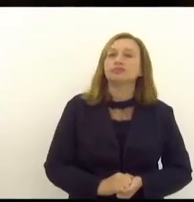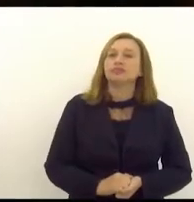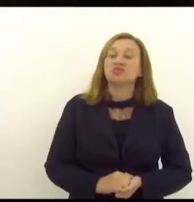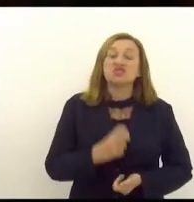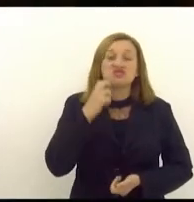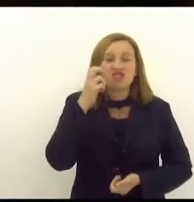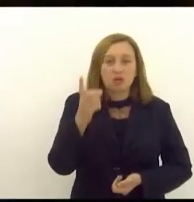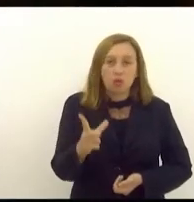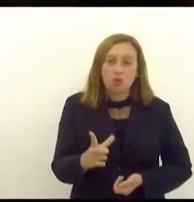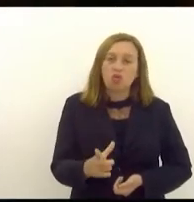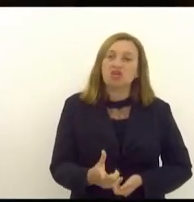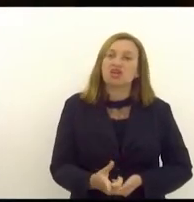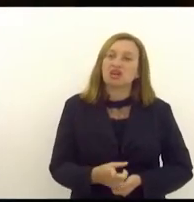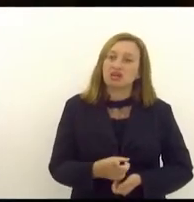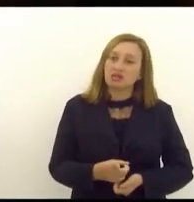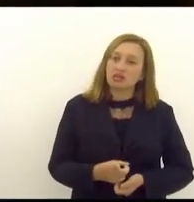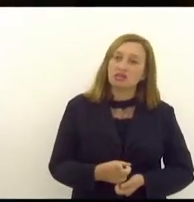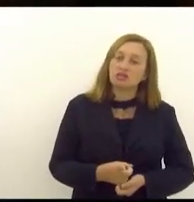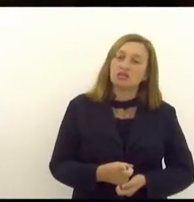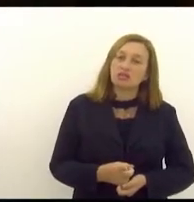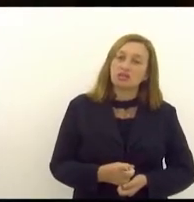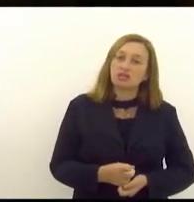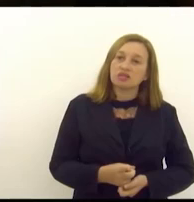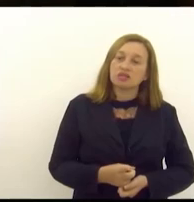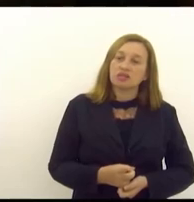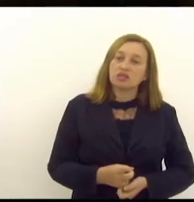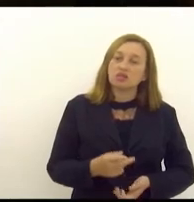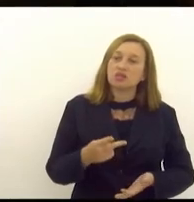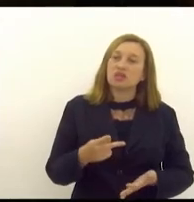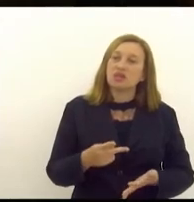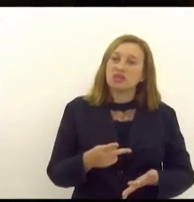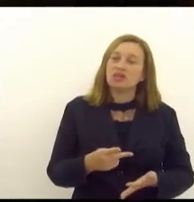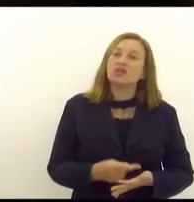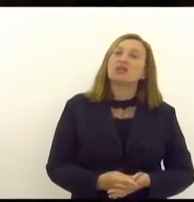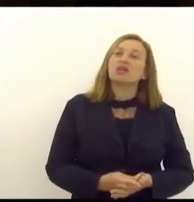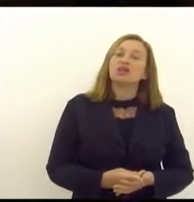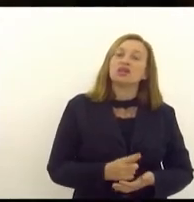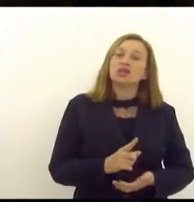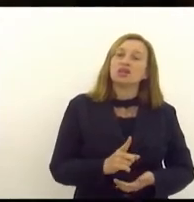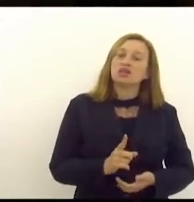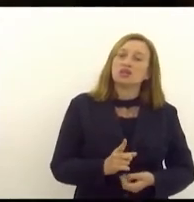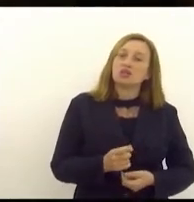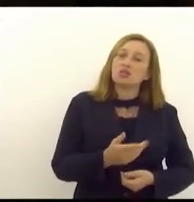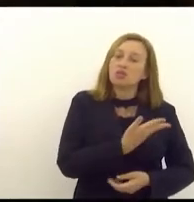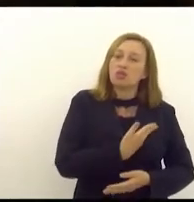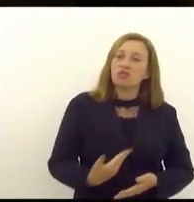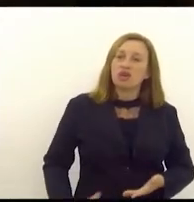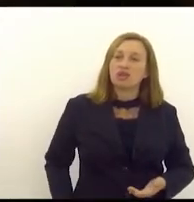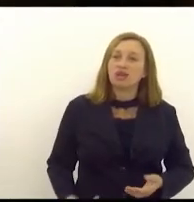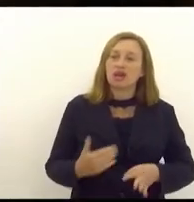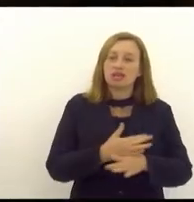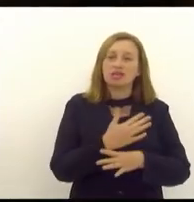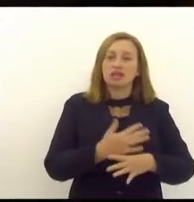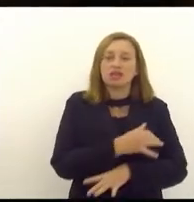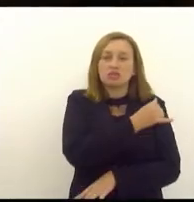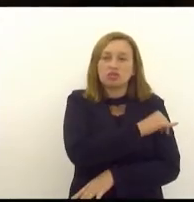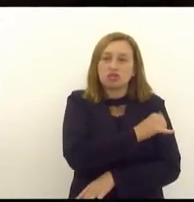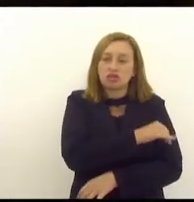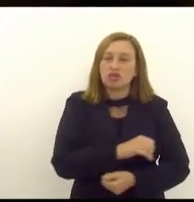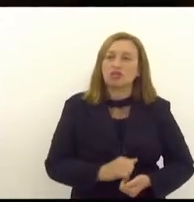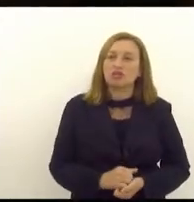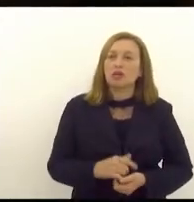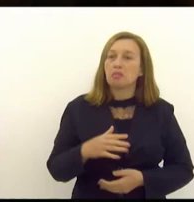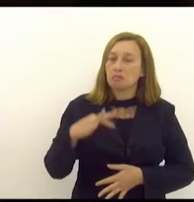envergonha e desgoverna na Cidade do Rio de Janeiro muito em breve estaremos elaborando